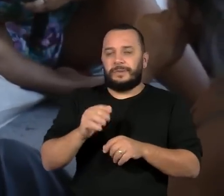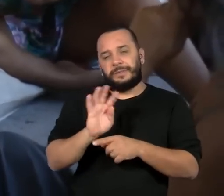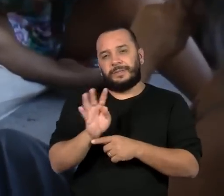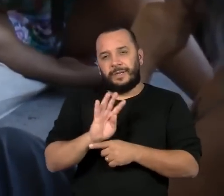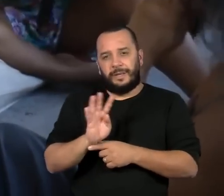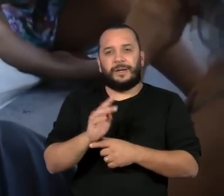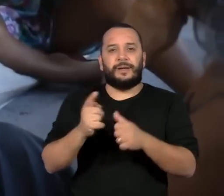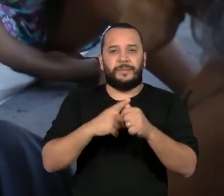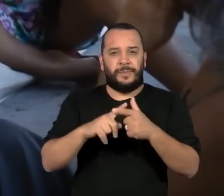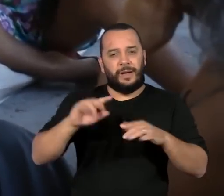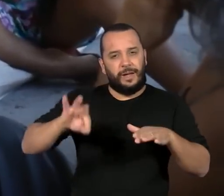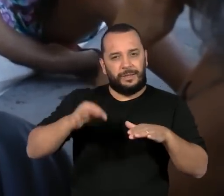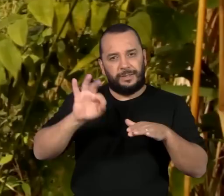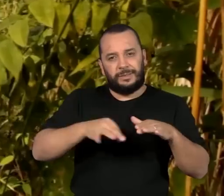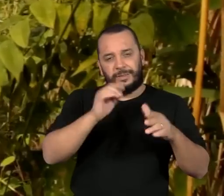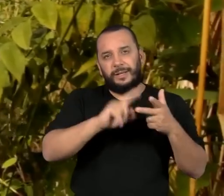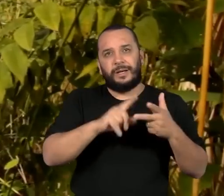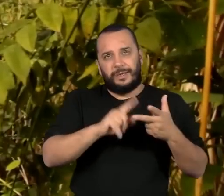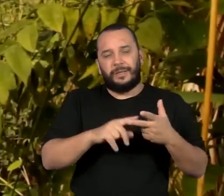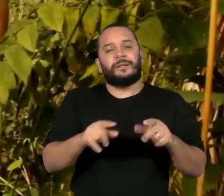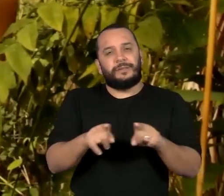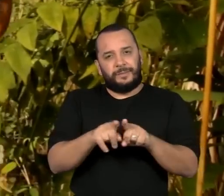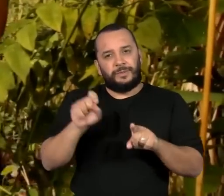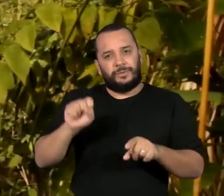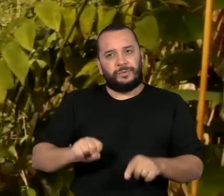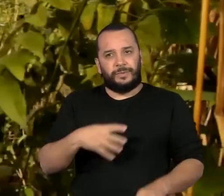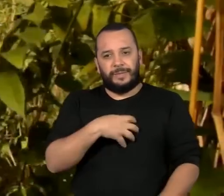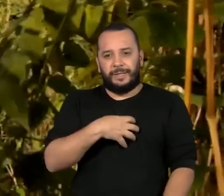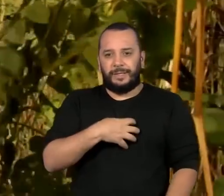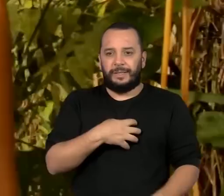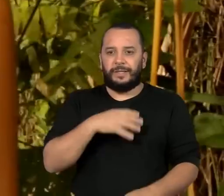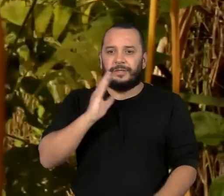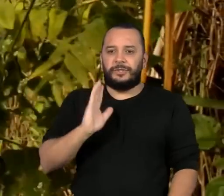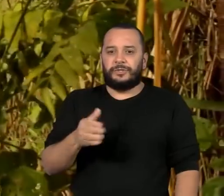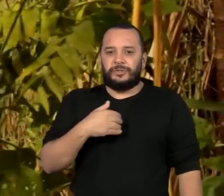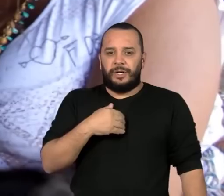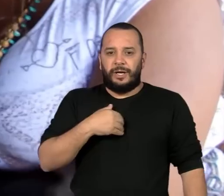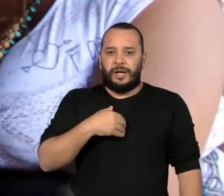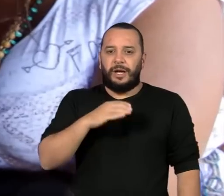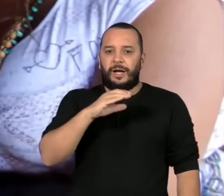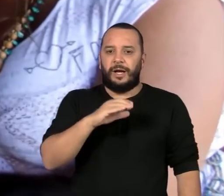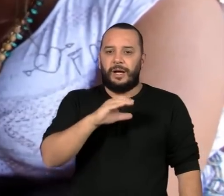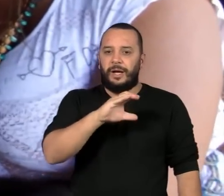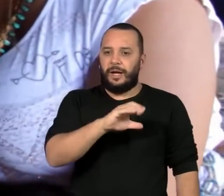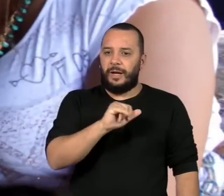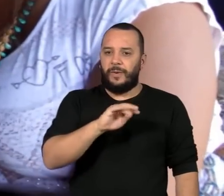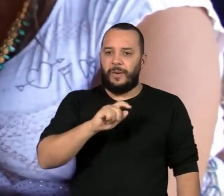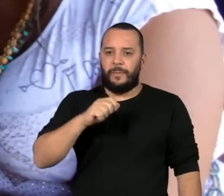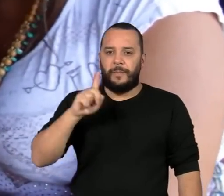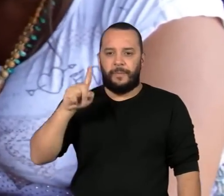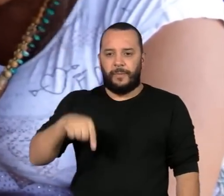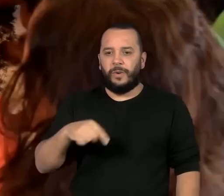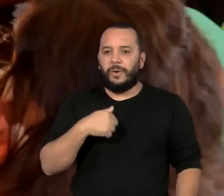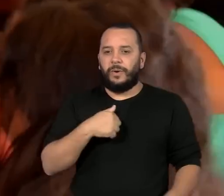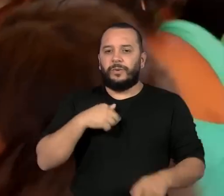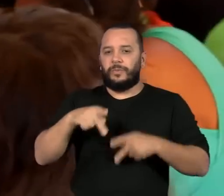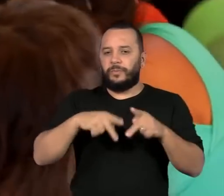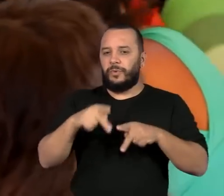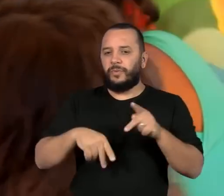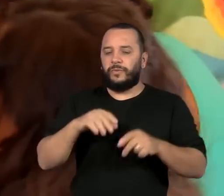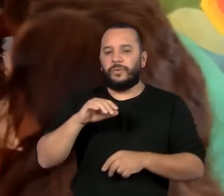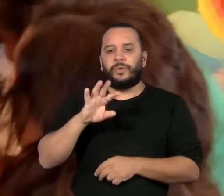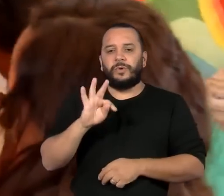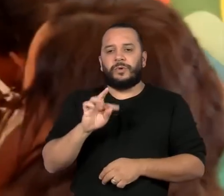do sul da Bahia. Caapora, o Chamado das Matas, de Olinda Iauar Vanderlei, do povo Tupinambá